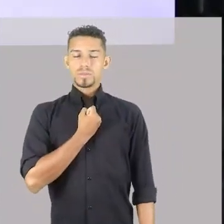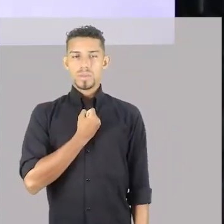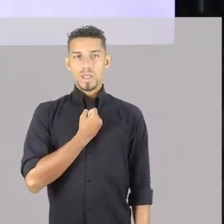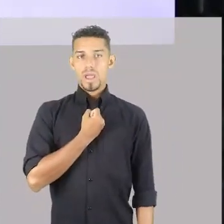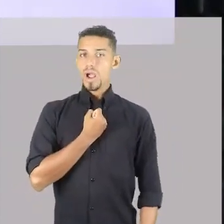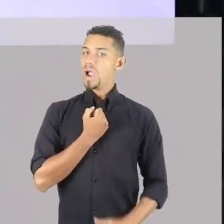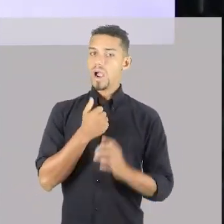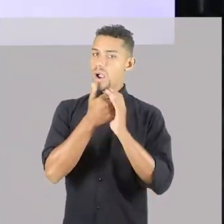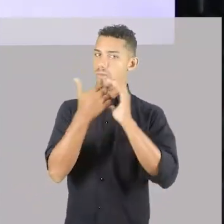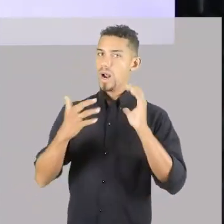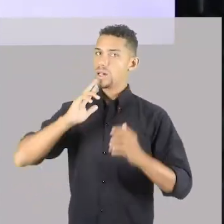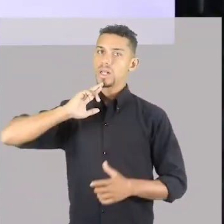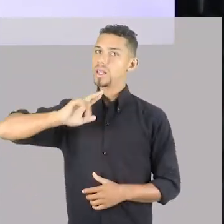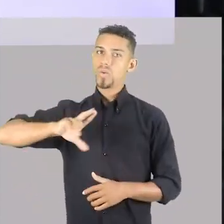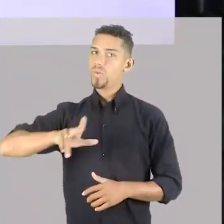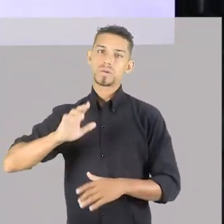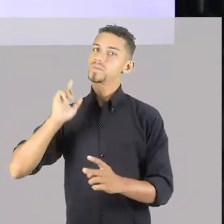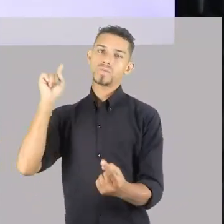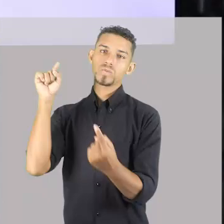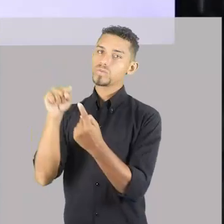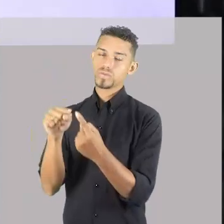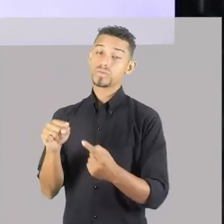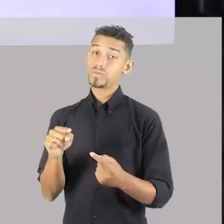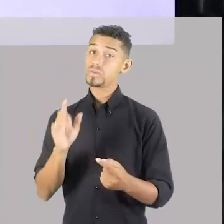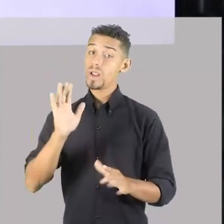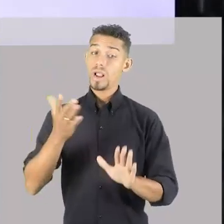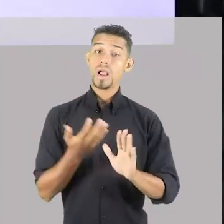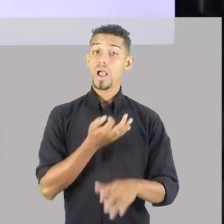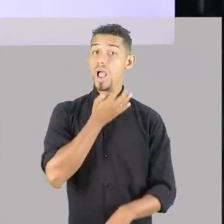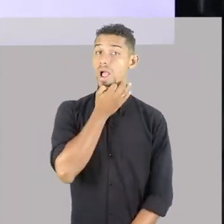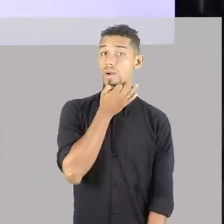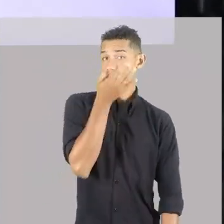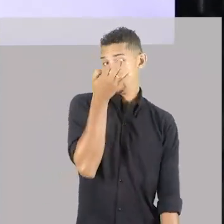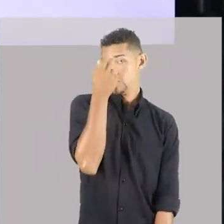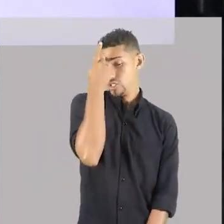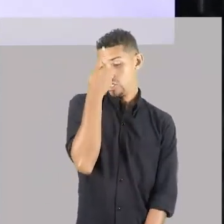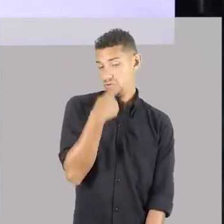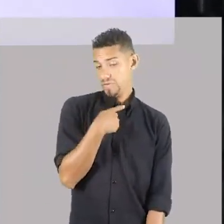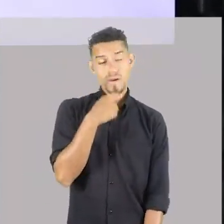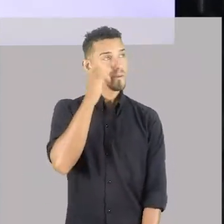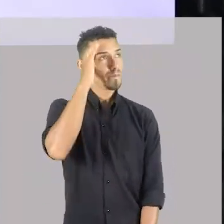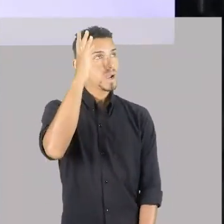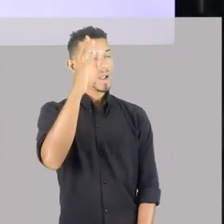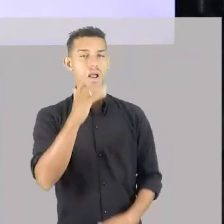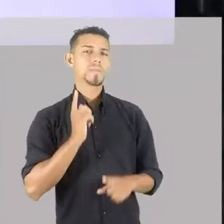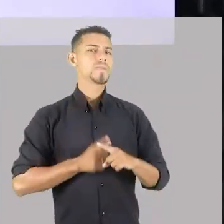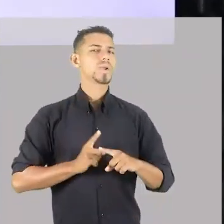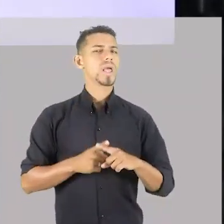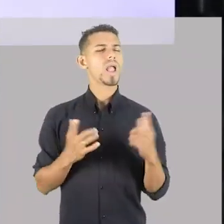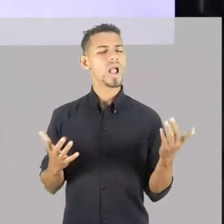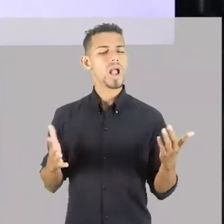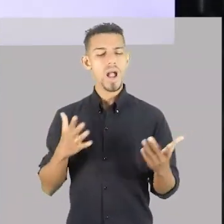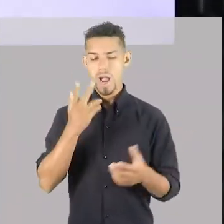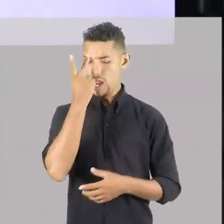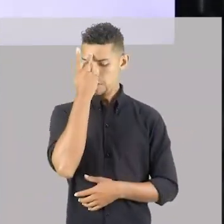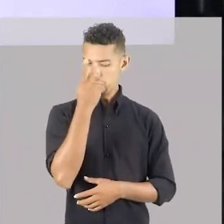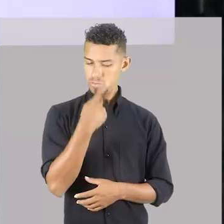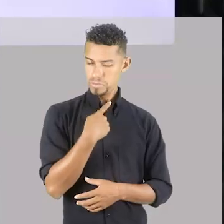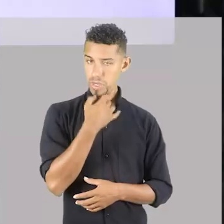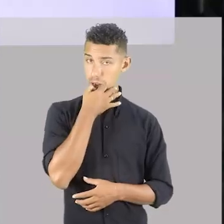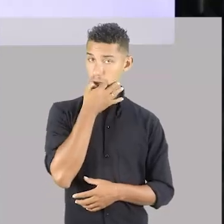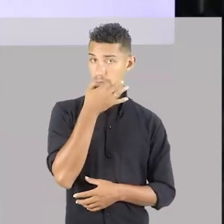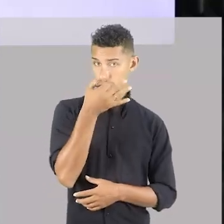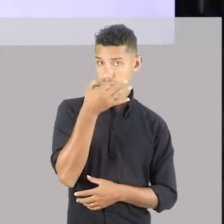caracterização objetiva, eu tenho uma caracterização subjetiva. Por quê? Porque a minha